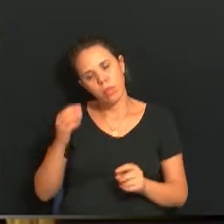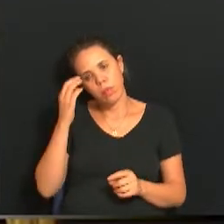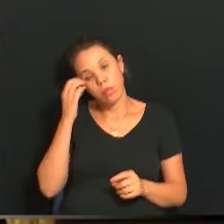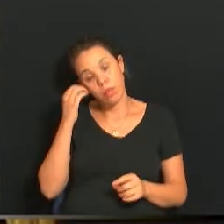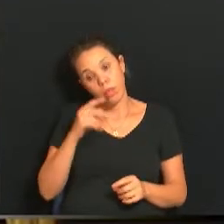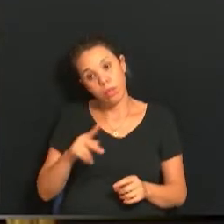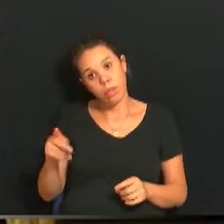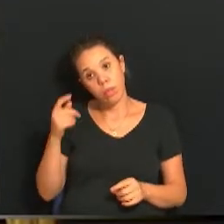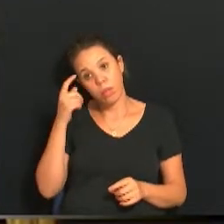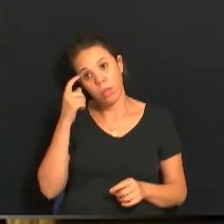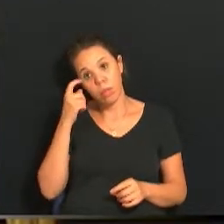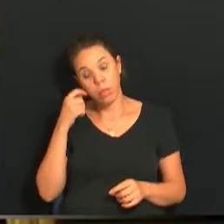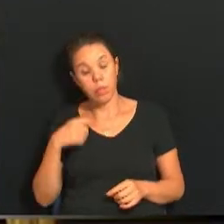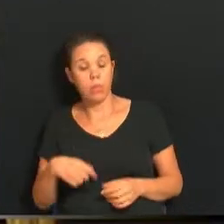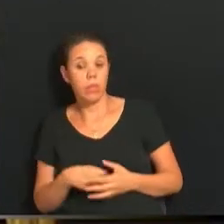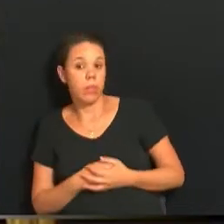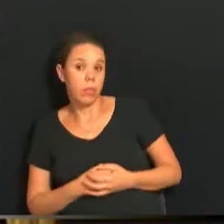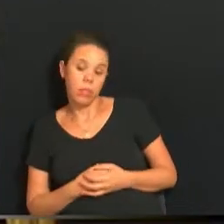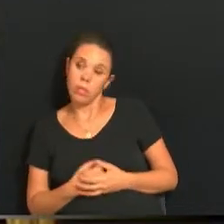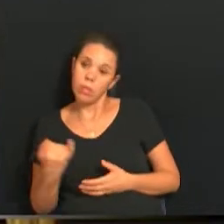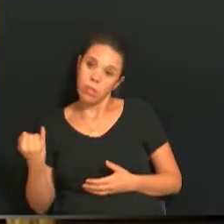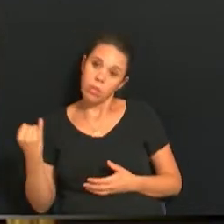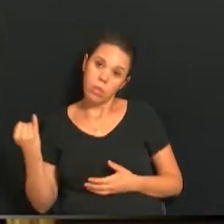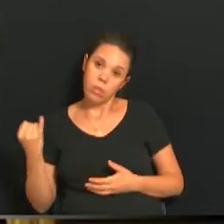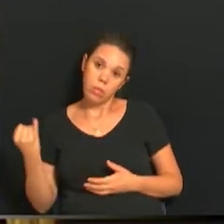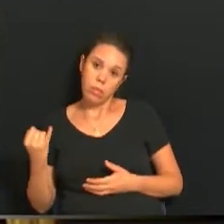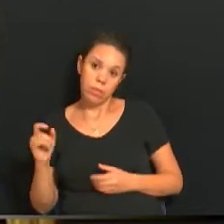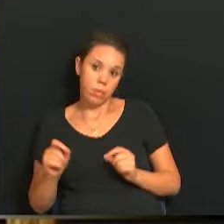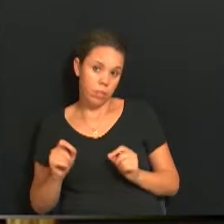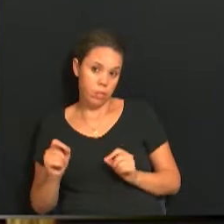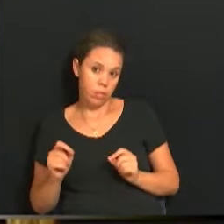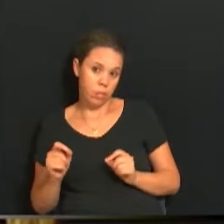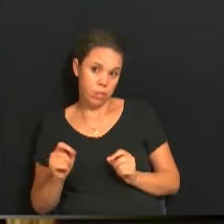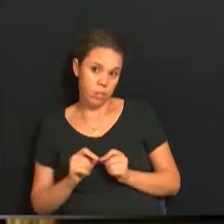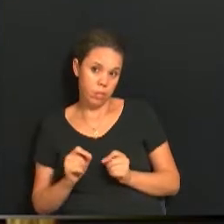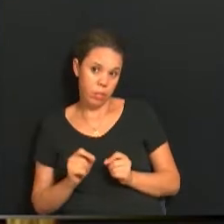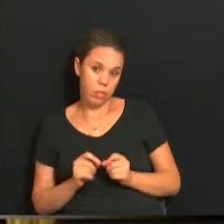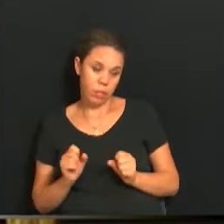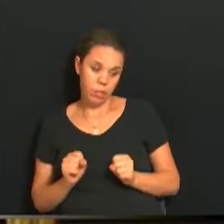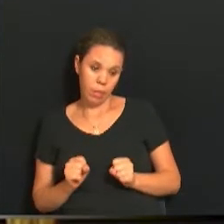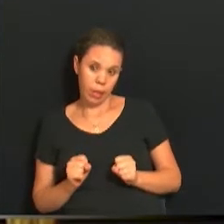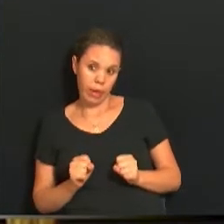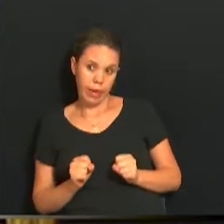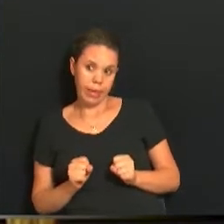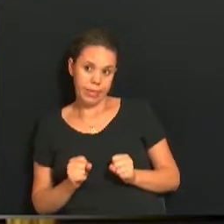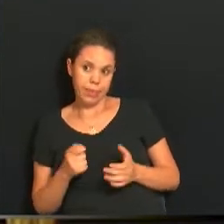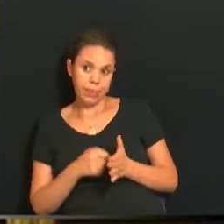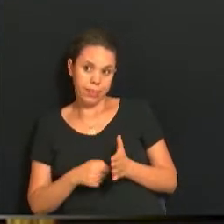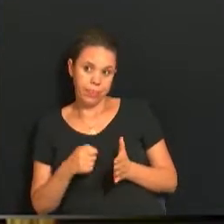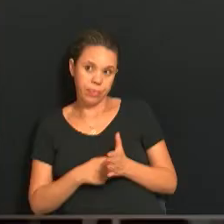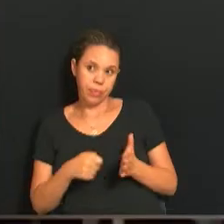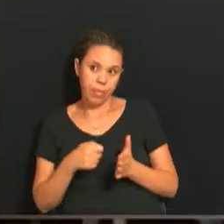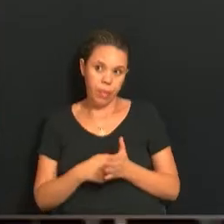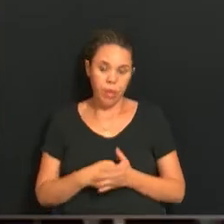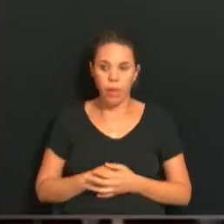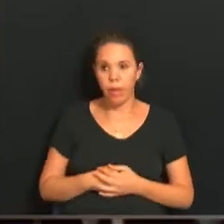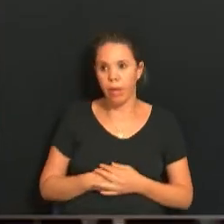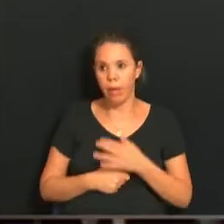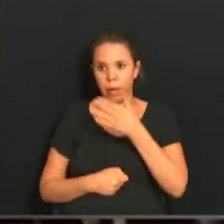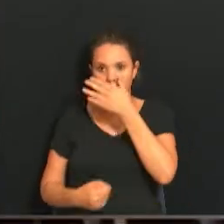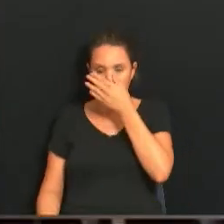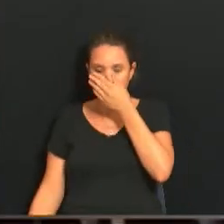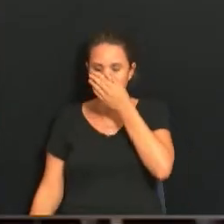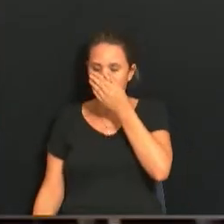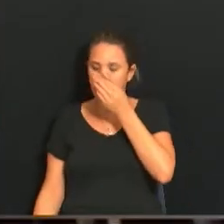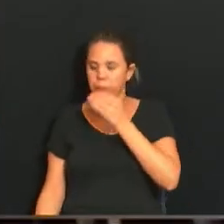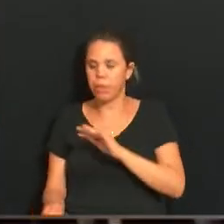aqui, vereador Schneider, é muito importante para que isso seja feito e a gente possa pautar e pontuar essas questões, tá bom? Quem deu as